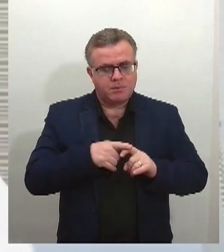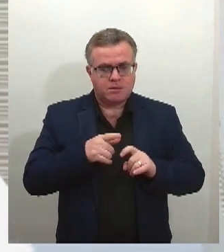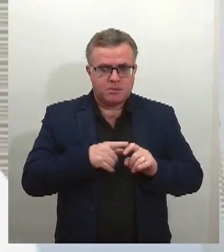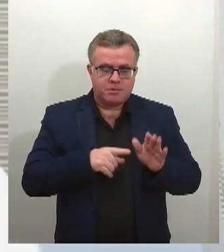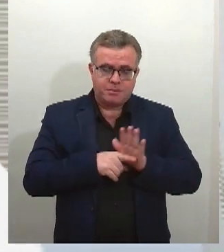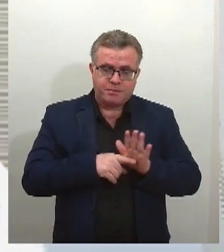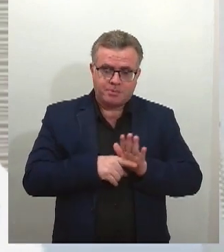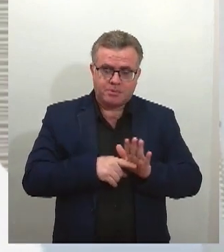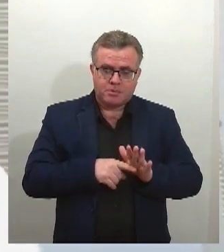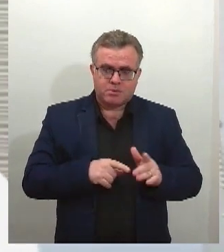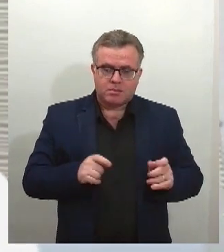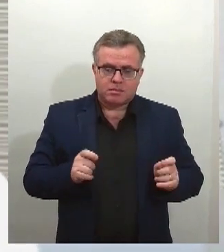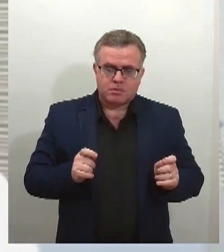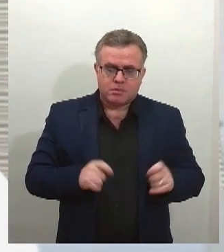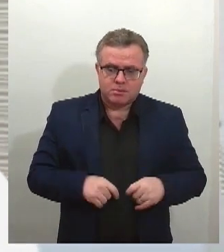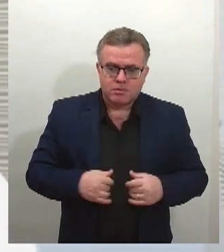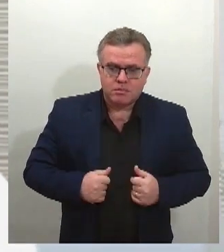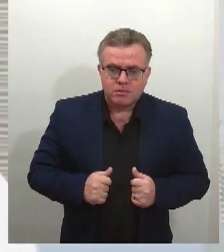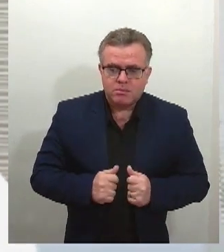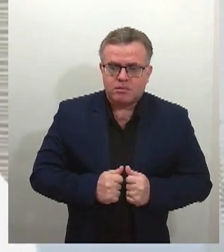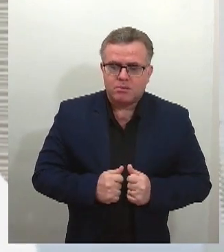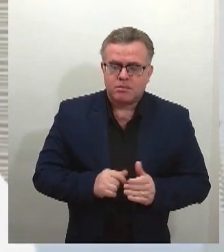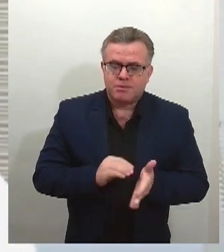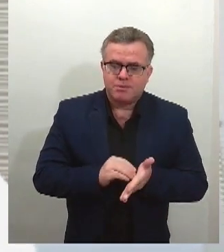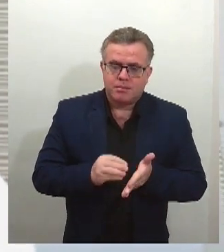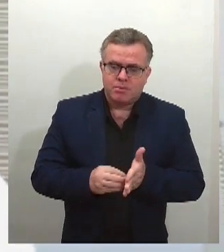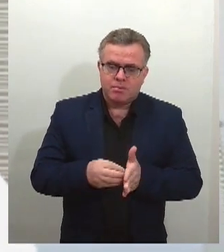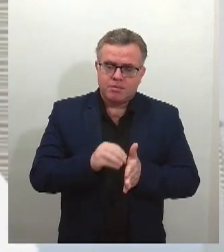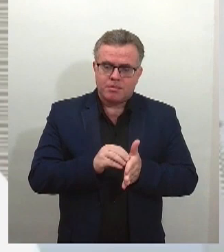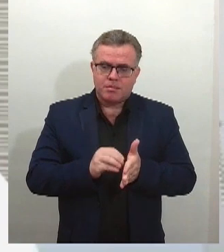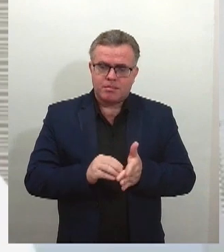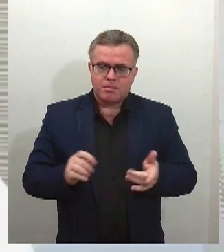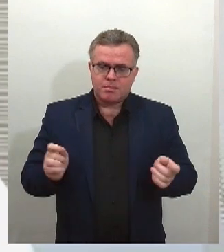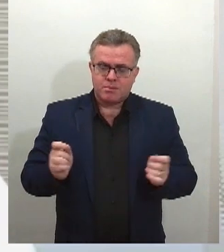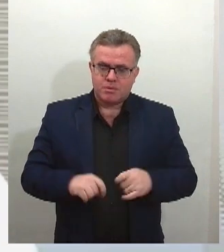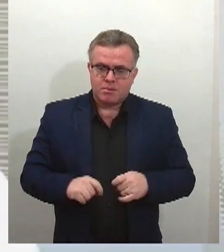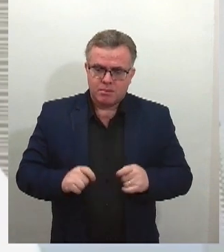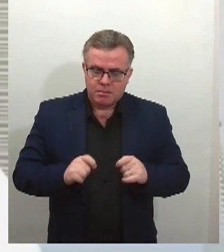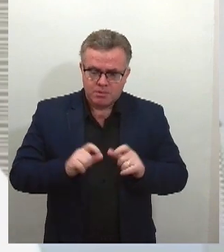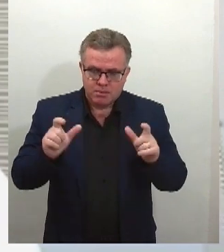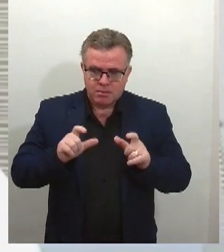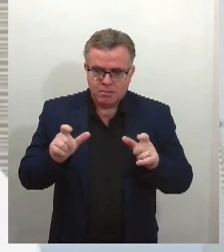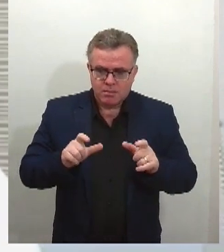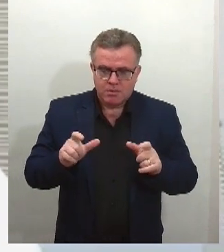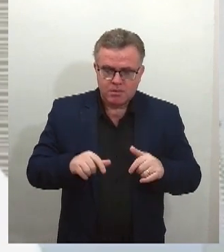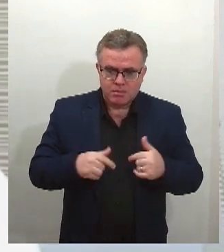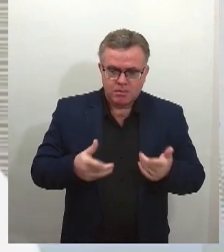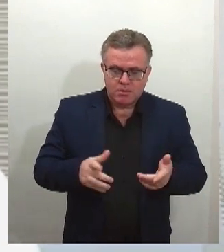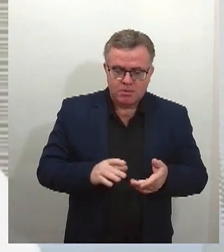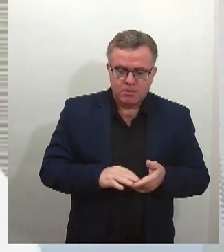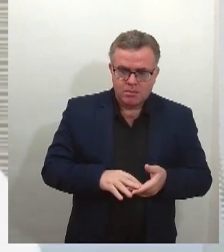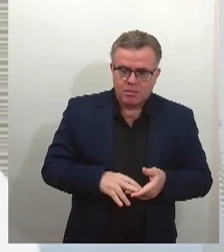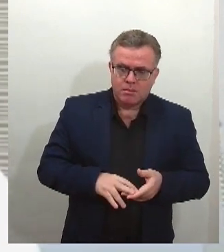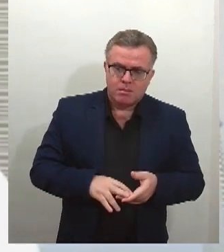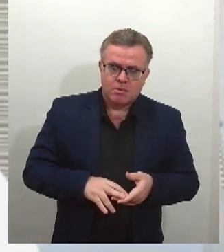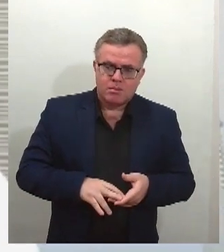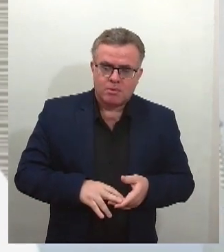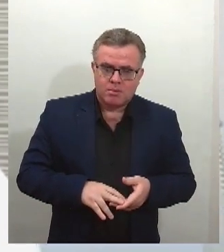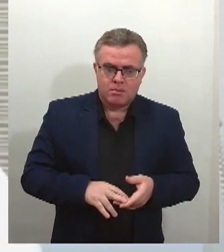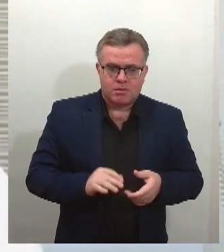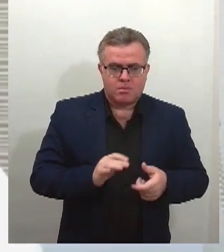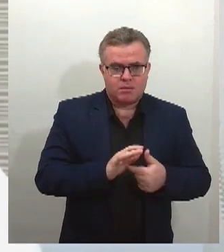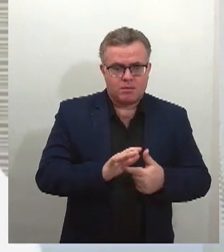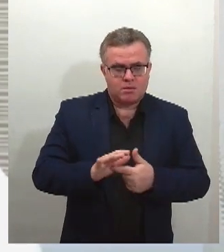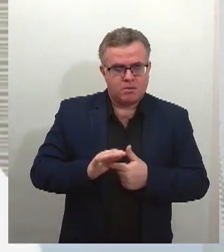quando tem verrugas, são sintomas que é o sintoma que mais chama a atenção, que procura, leva à procura imediata ao